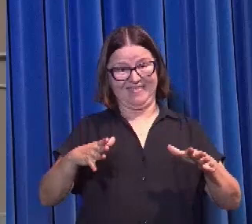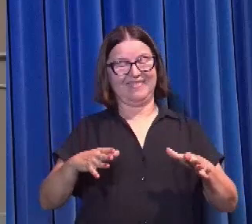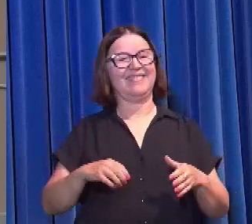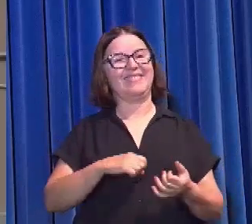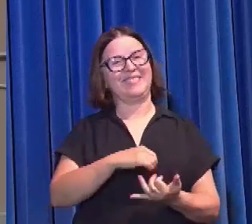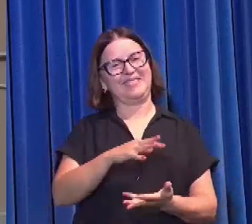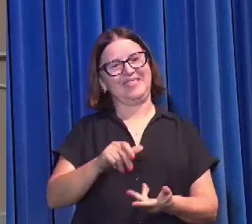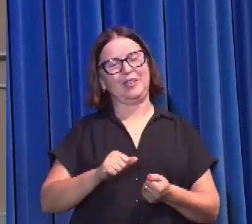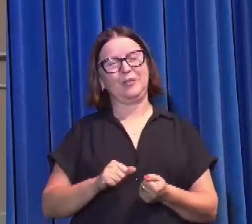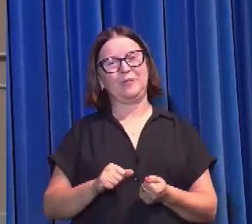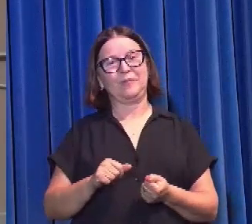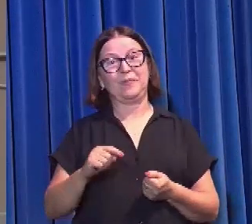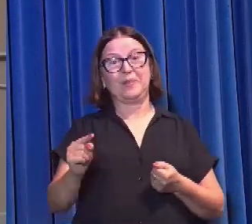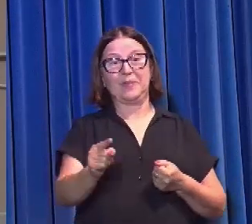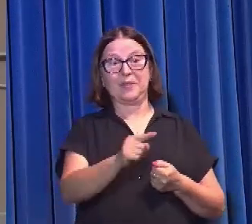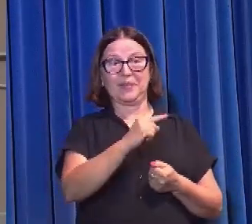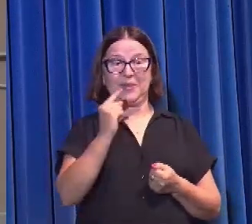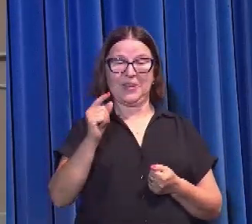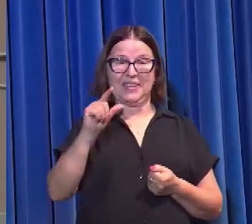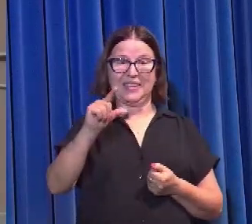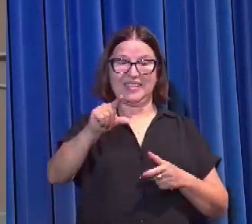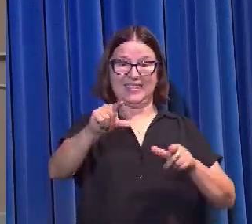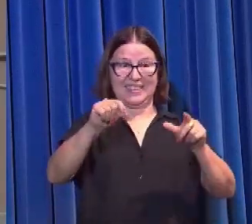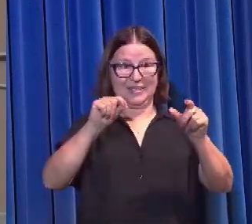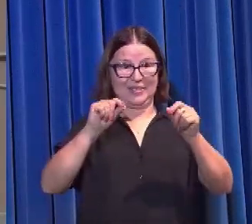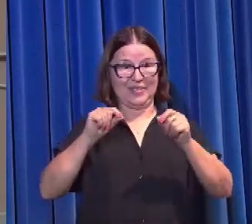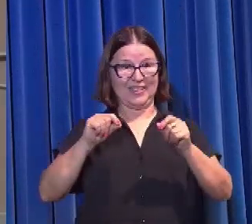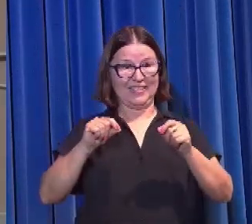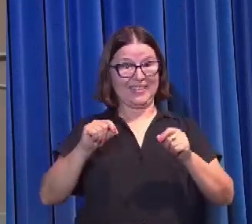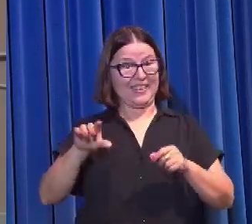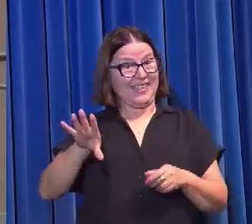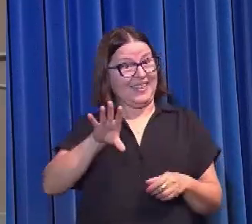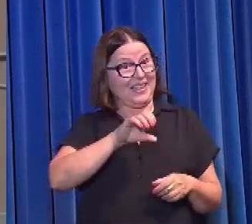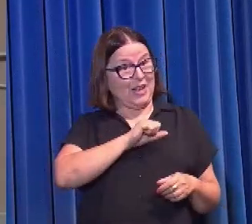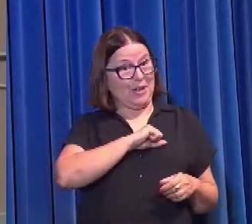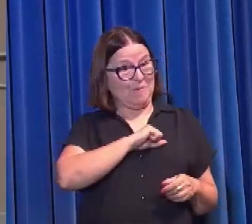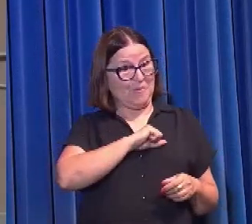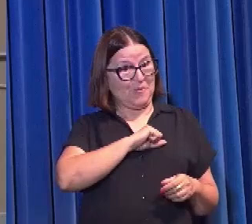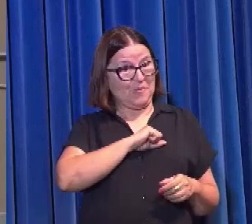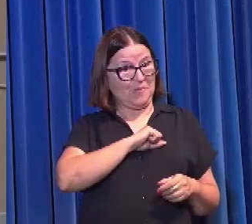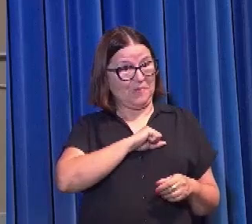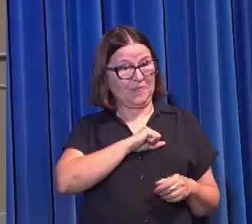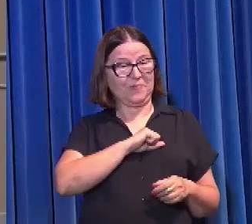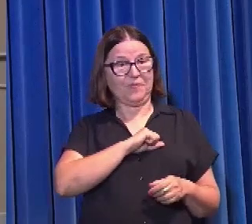Nós fomos predestinados em amor para a adoção de filhos.